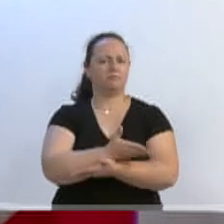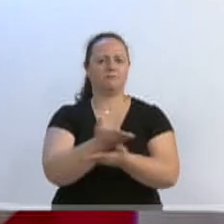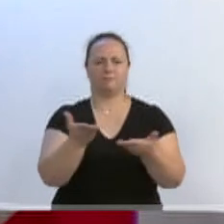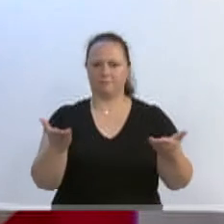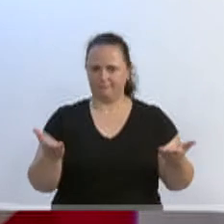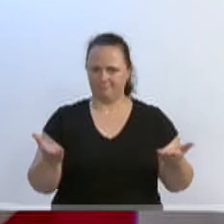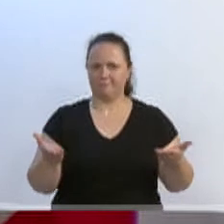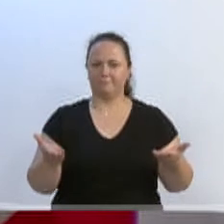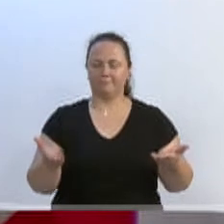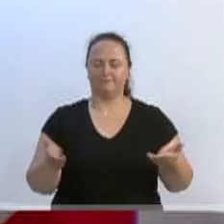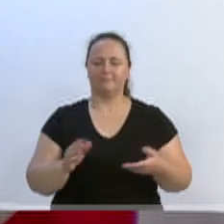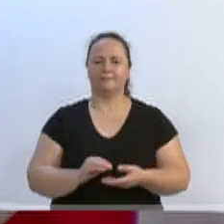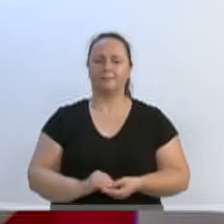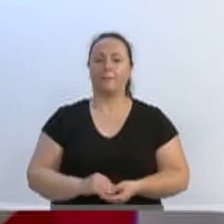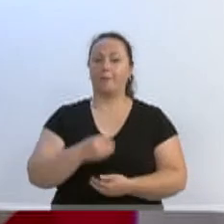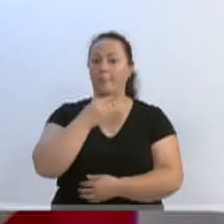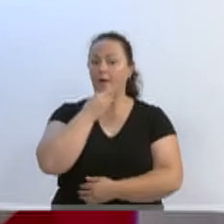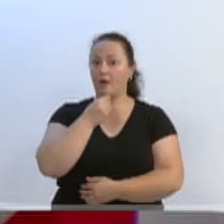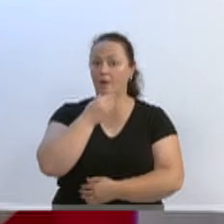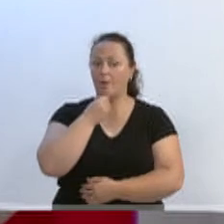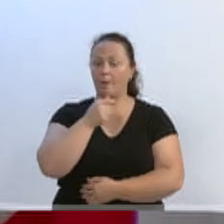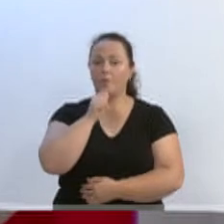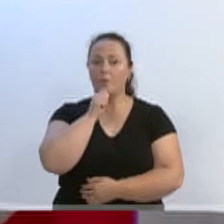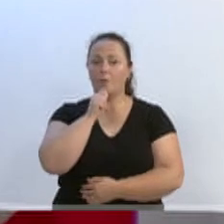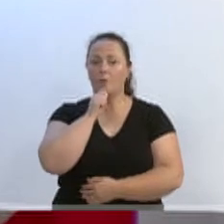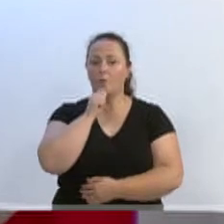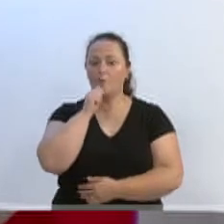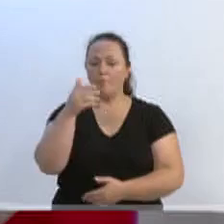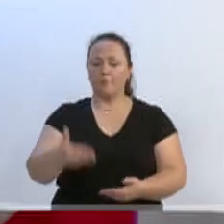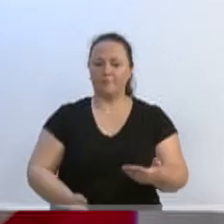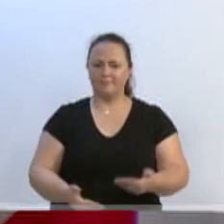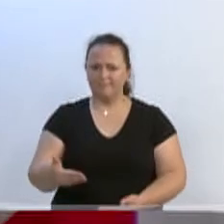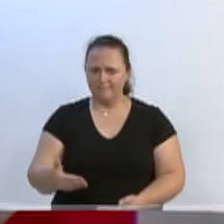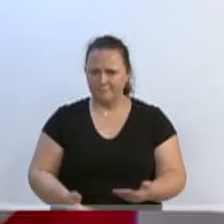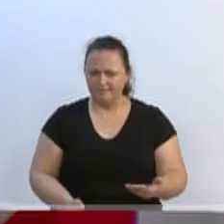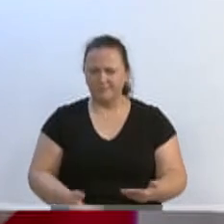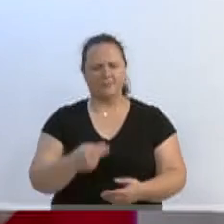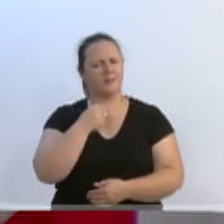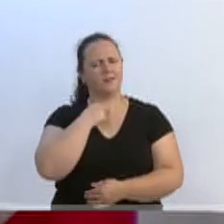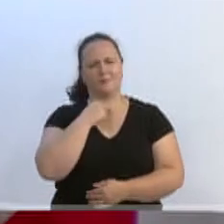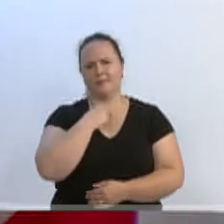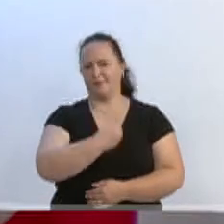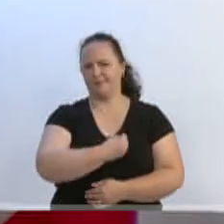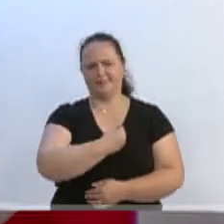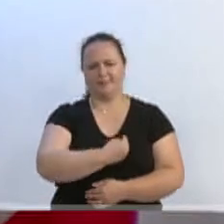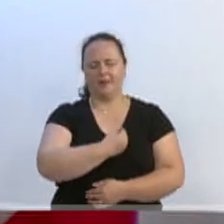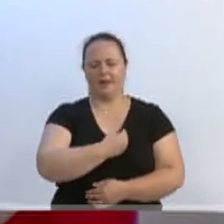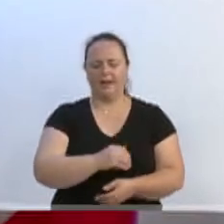o homem que não nasci para servir não serve para viver boa tarde a todos